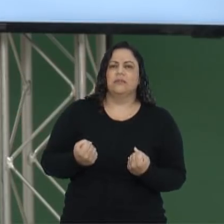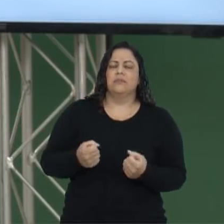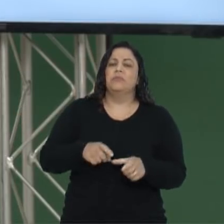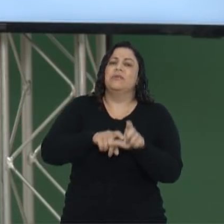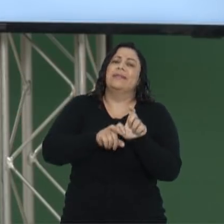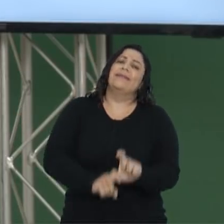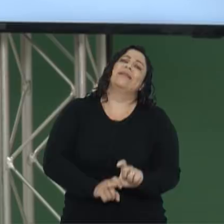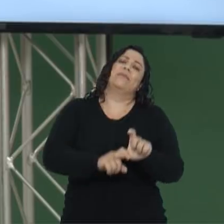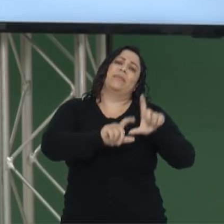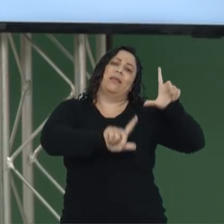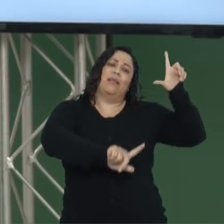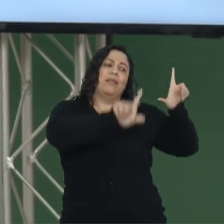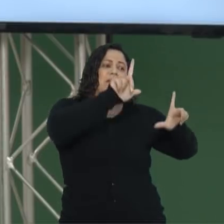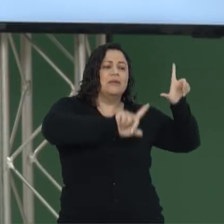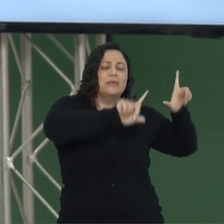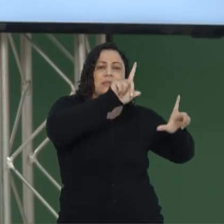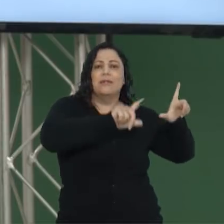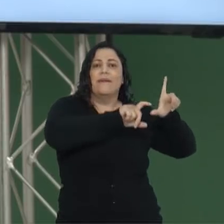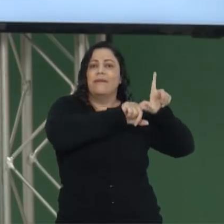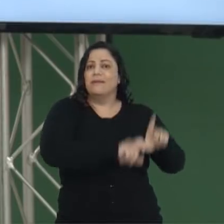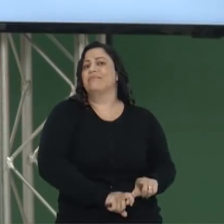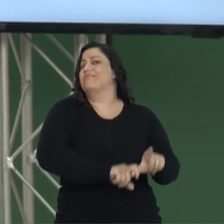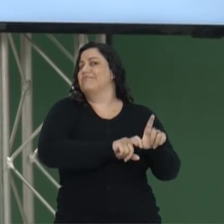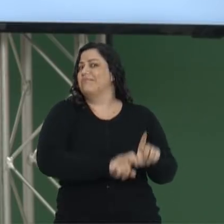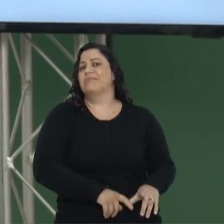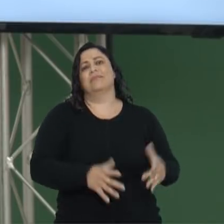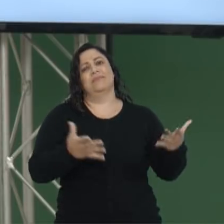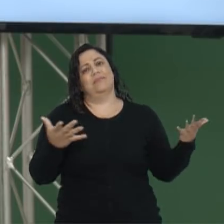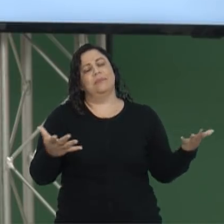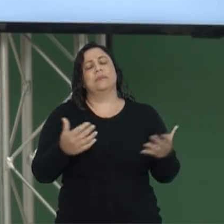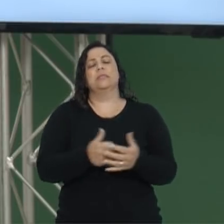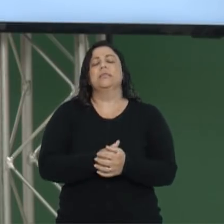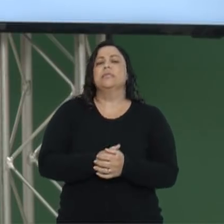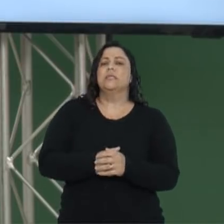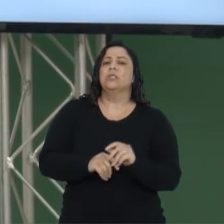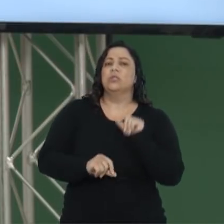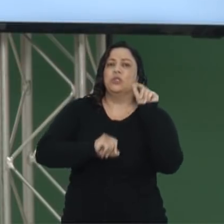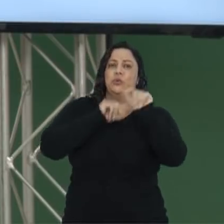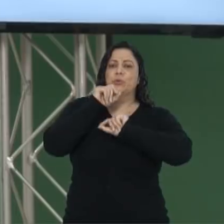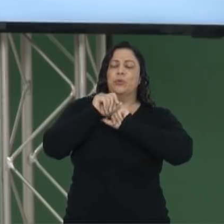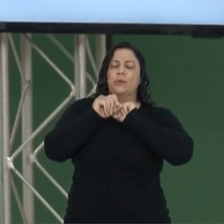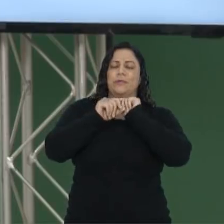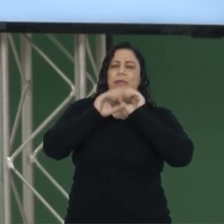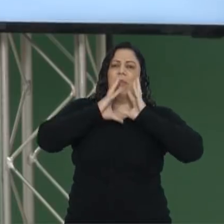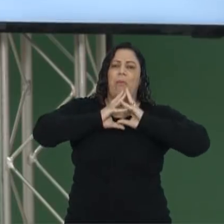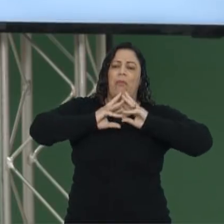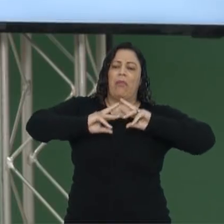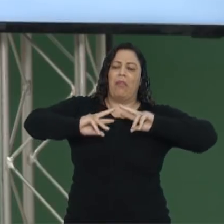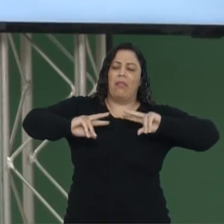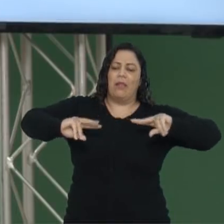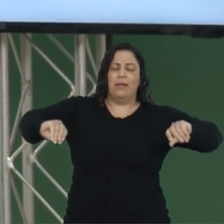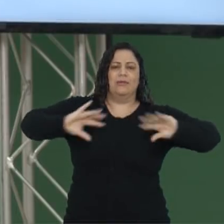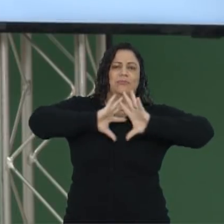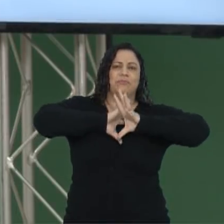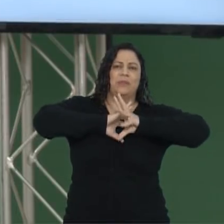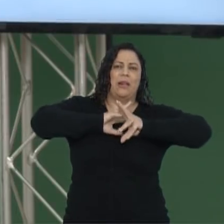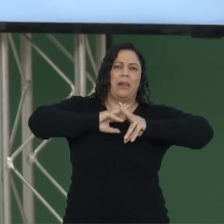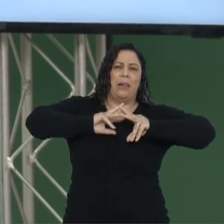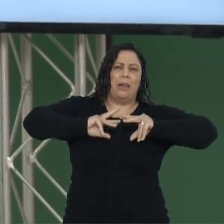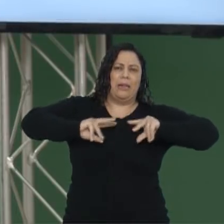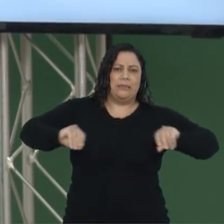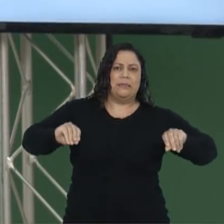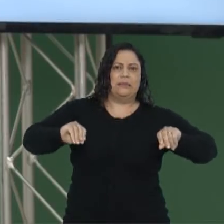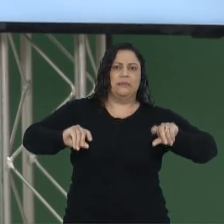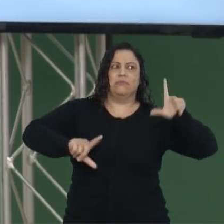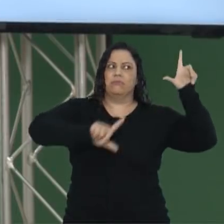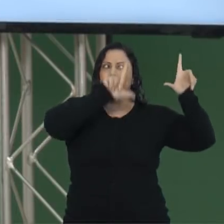tem imaginação. Por quê? Porque a imaginação dele foi o quê? Foi absorvida pela TV. Então a TV traz tudo para